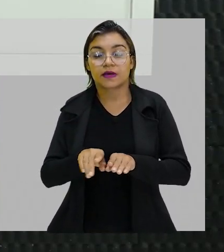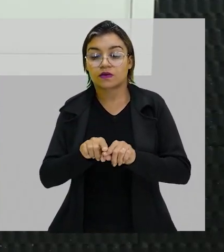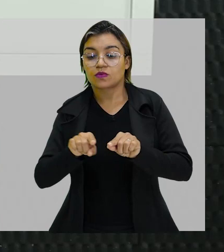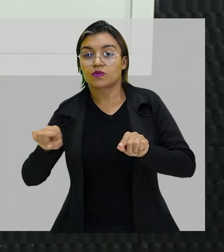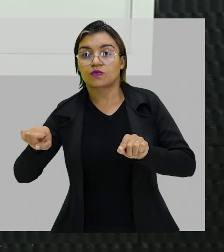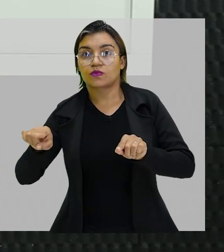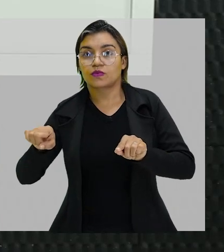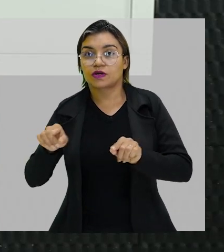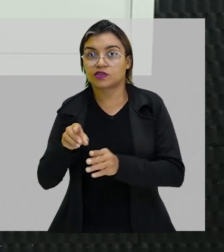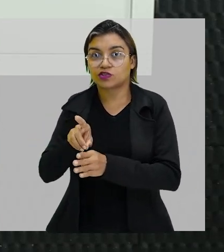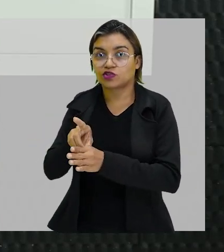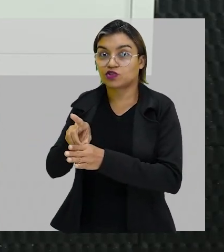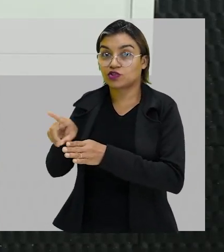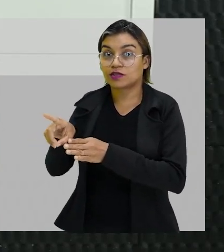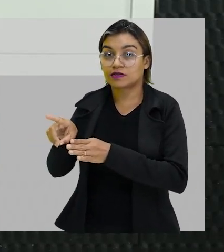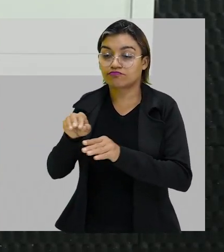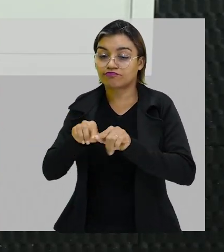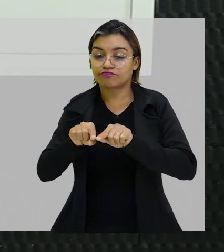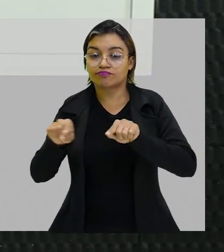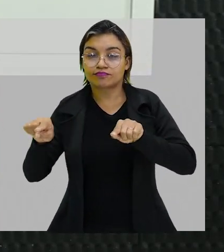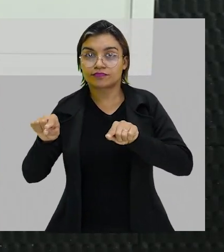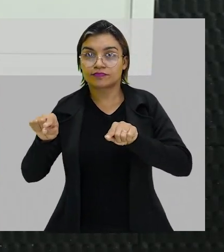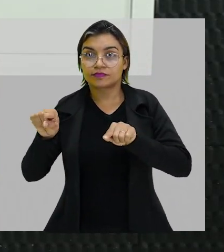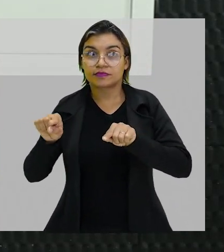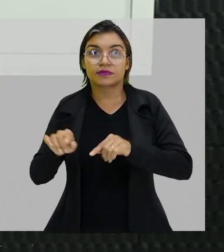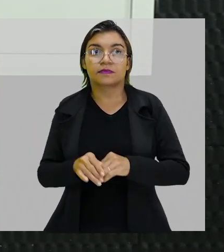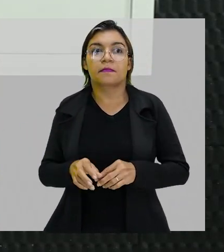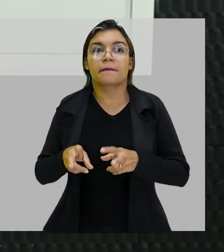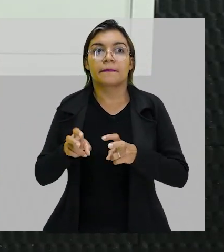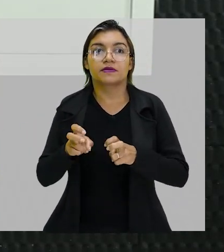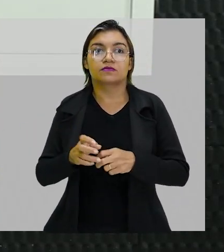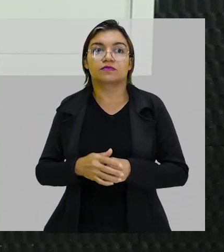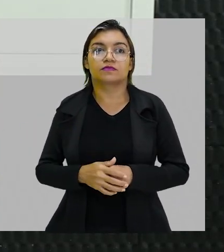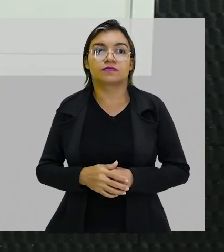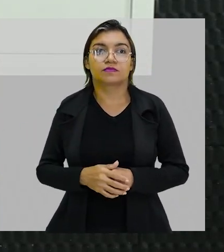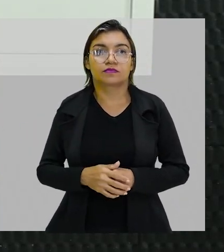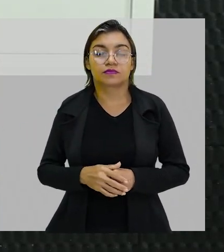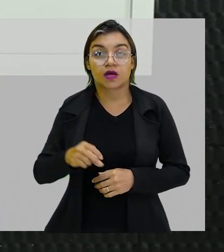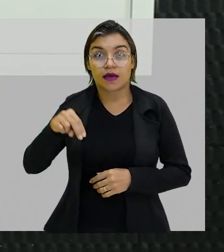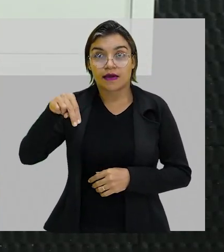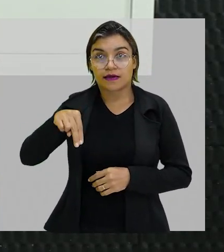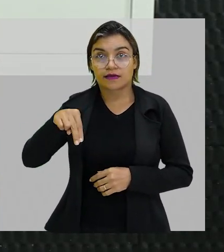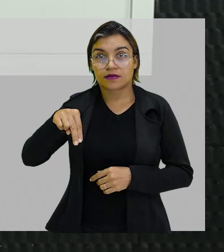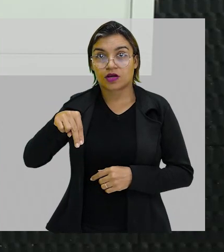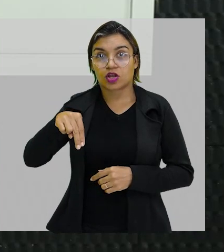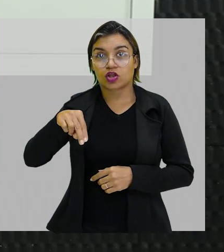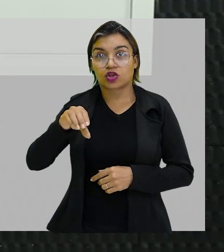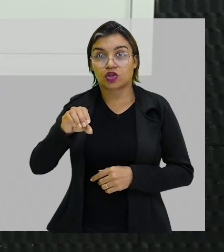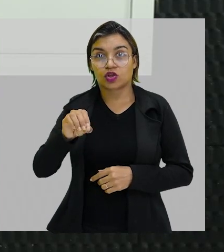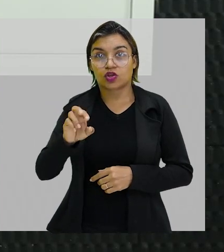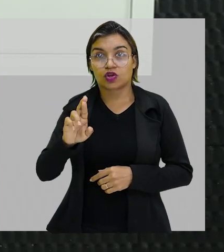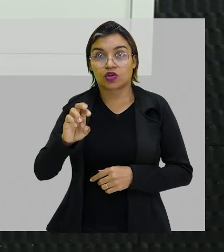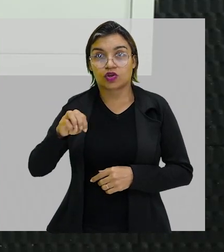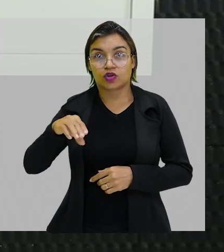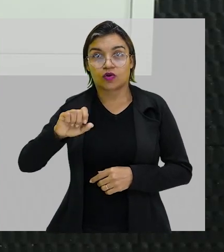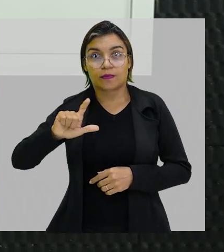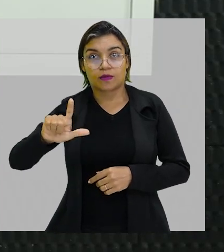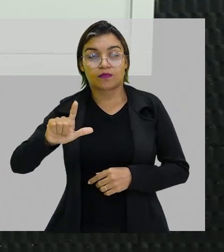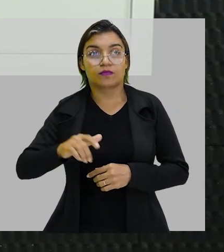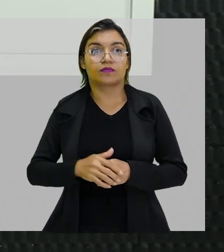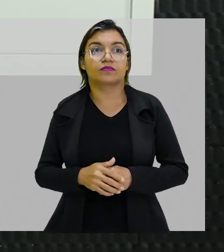nesta direção. Tá ok? Então o que nós vamos perceber? Ó, aqui é o vetor normal, né, o vetor posição. E aqui